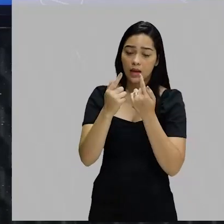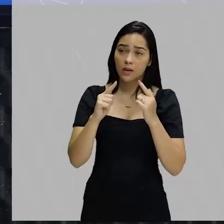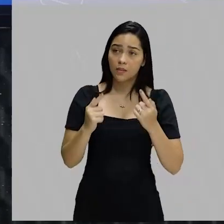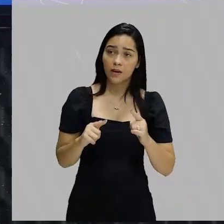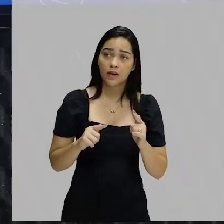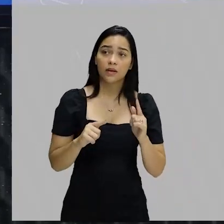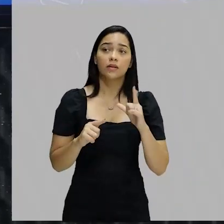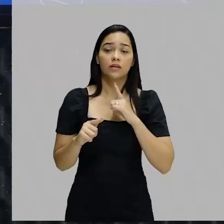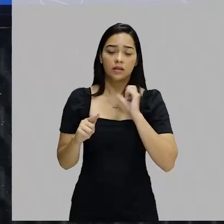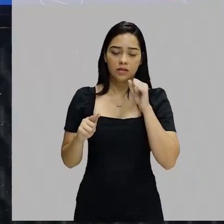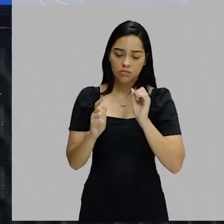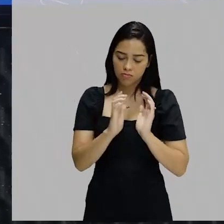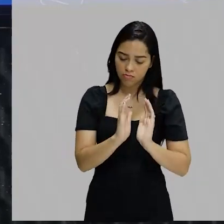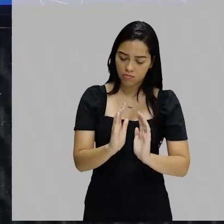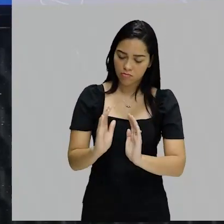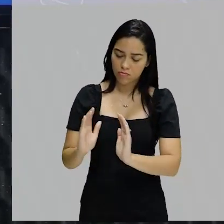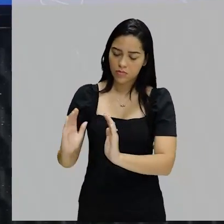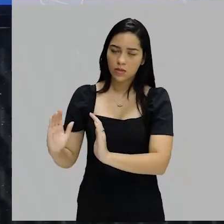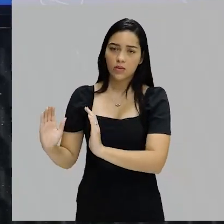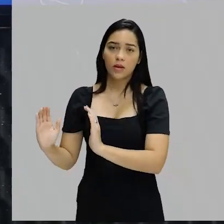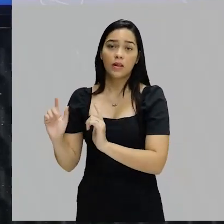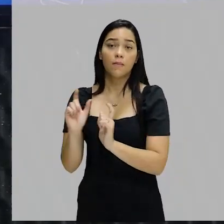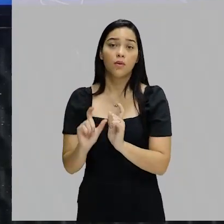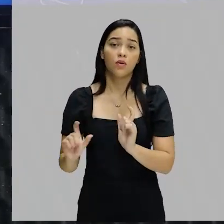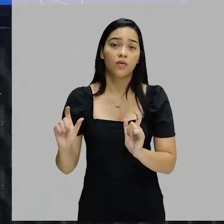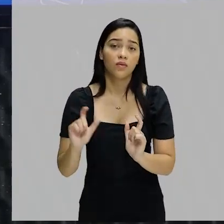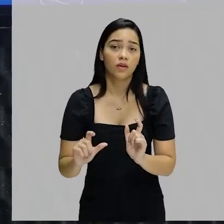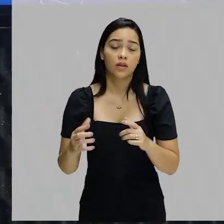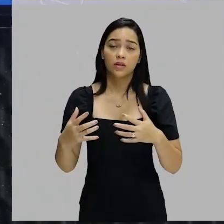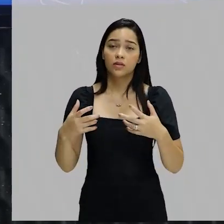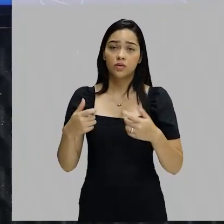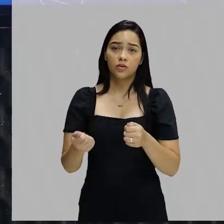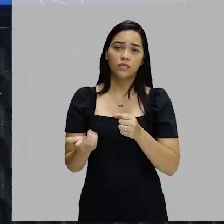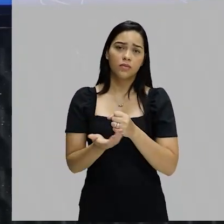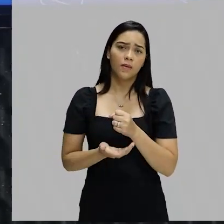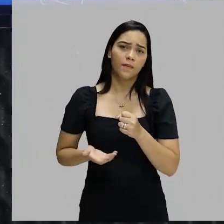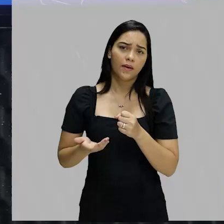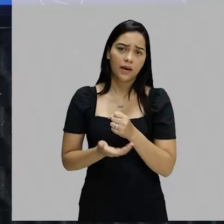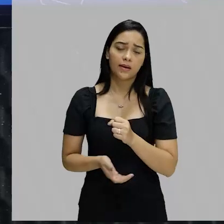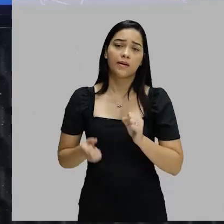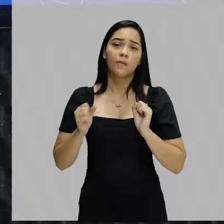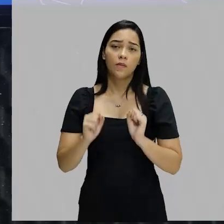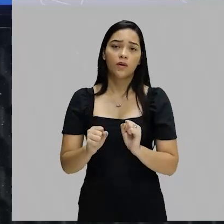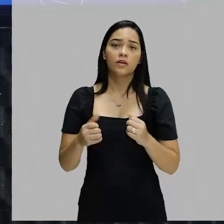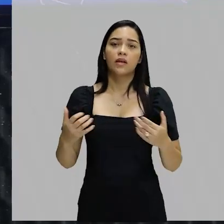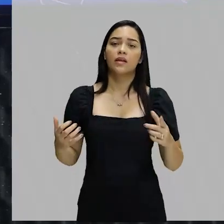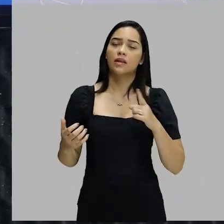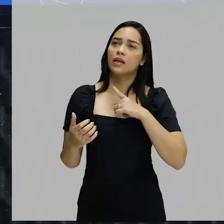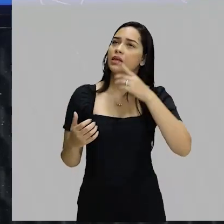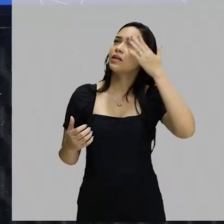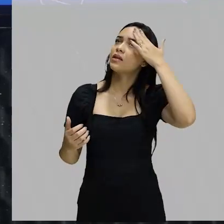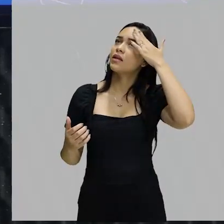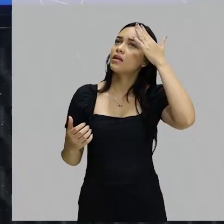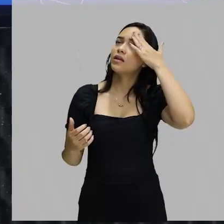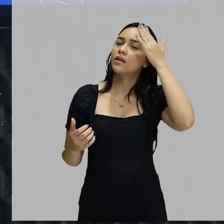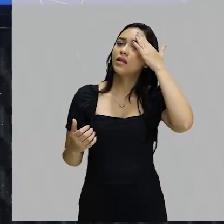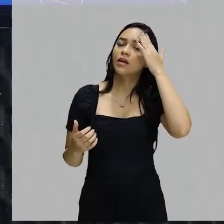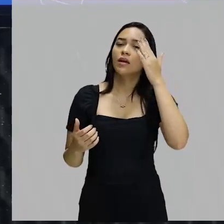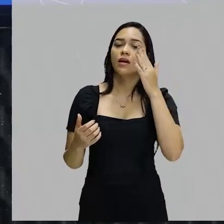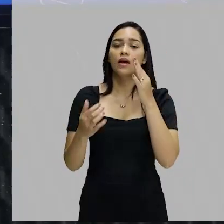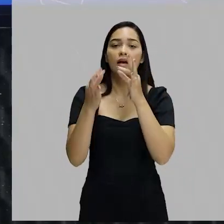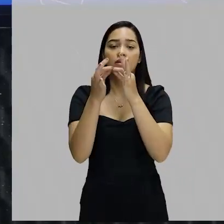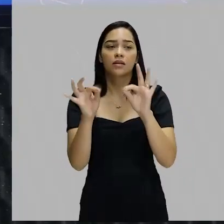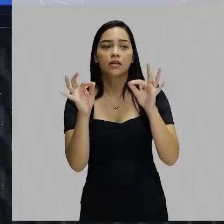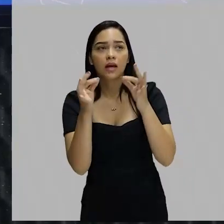ela segue uma sequência, né? A nossa morfologia, ela dá toda uma base para que a gente consiga entender a sintaxe, né?